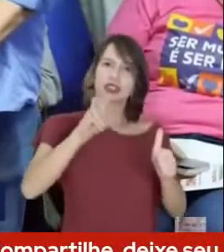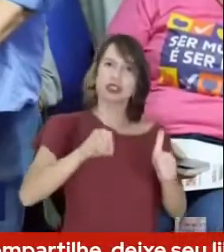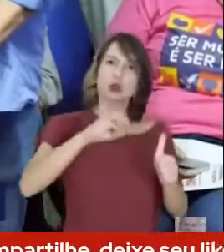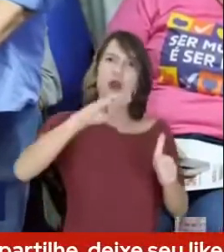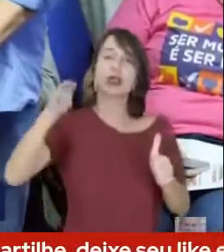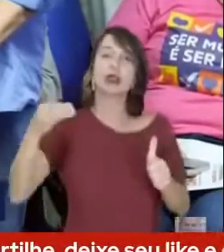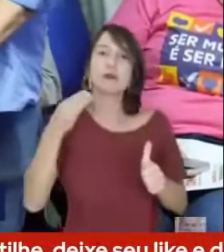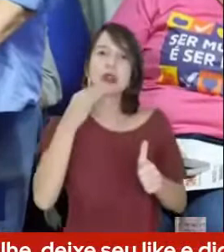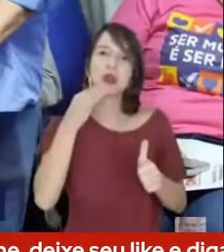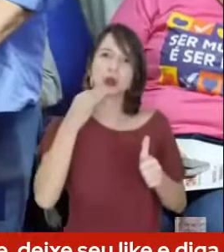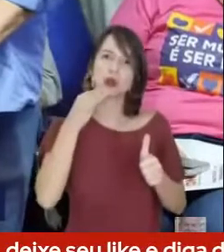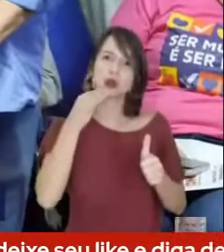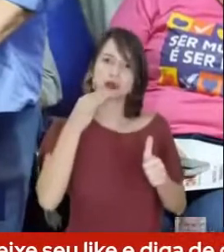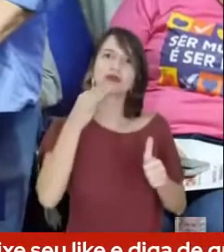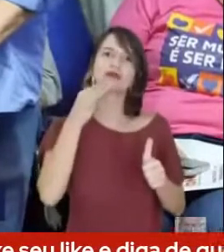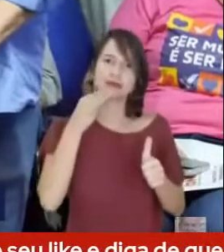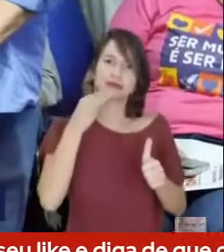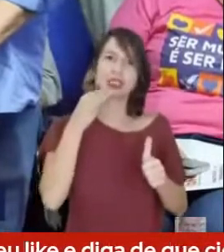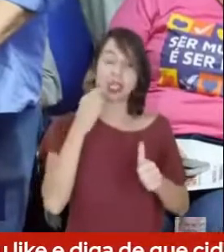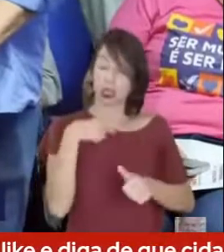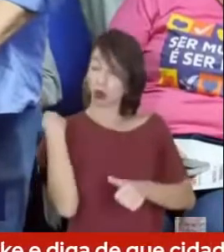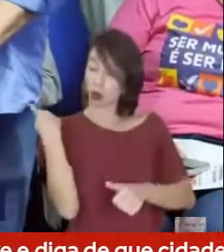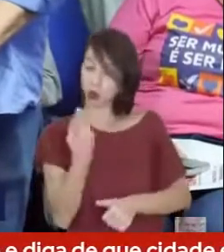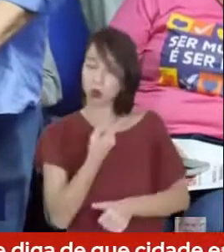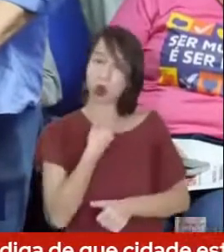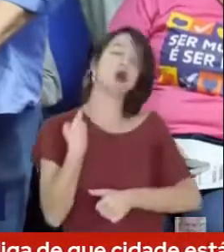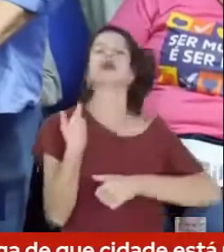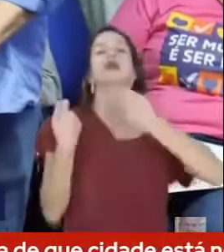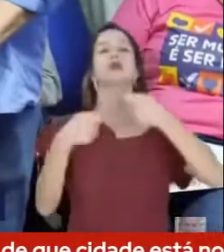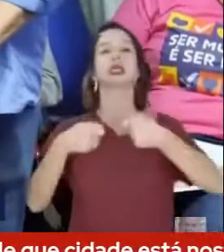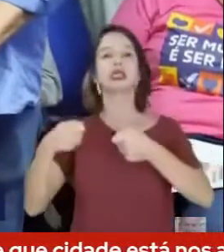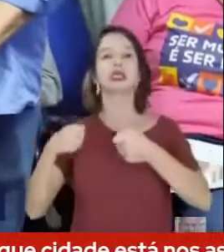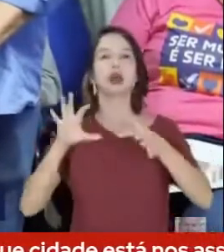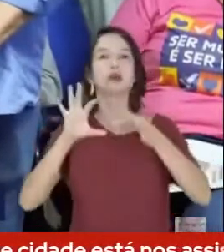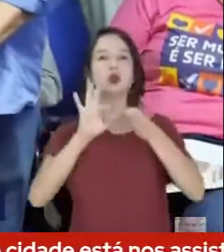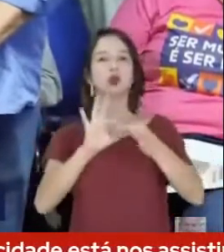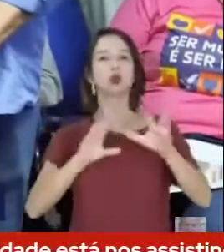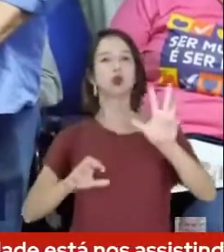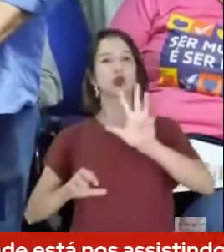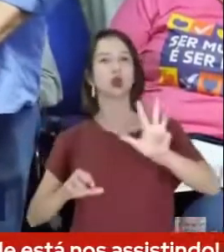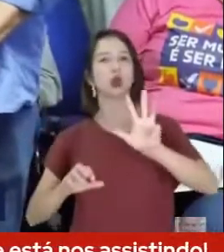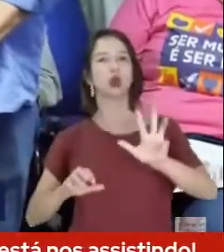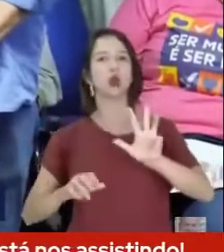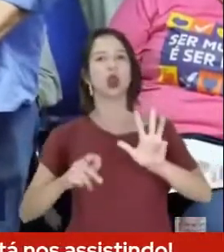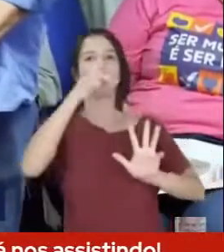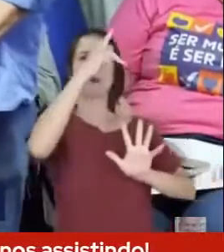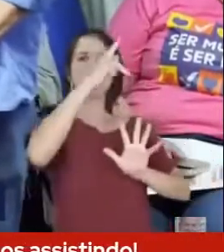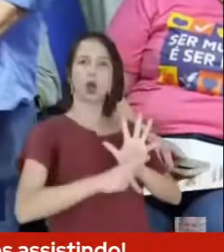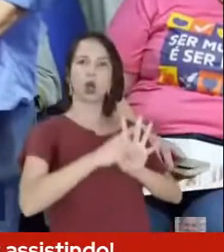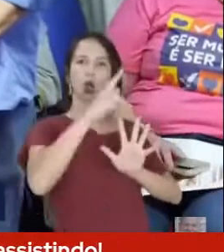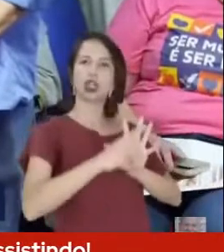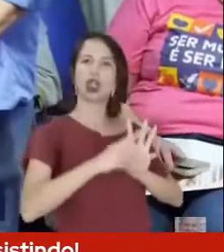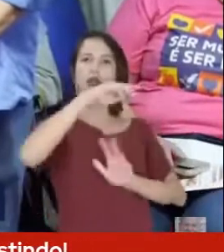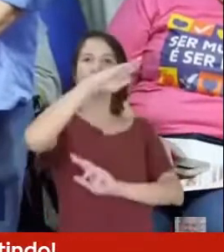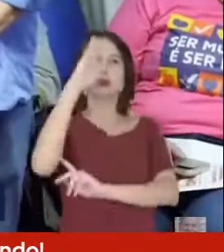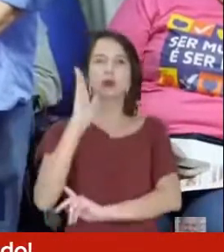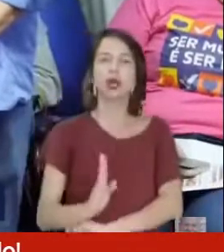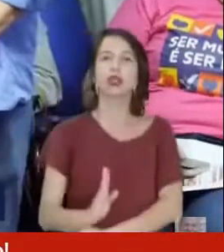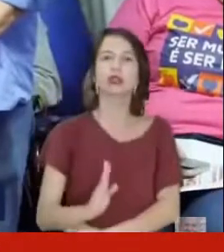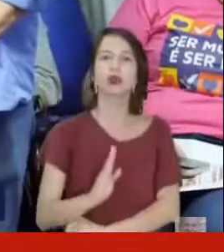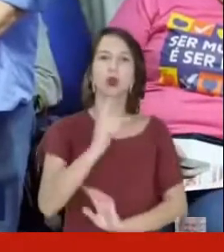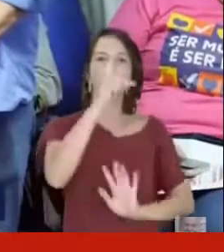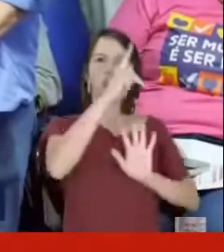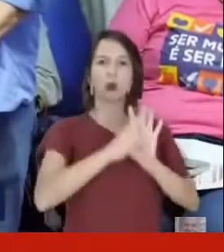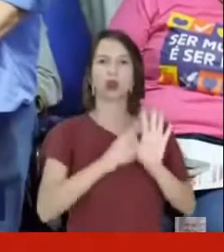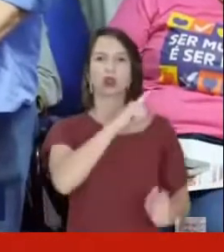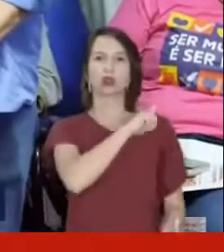projeto de Estado. Não projeto de partido político, não projeto de governo. Nós temos que fazer um projeto de